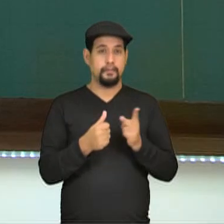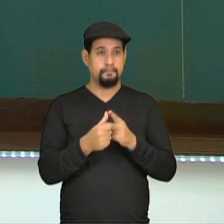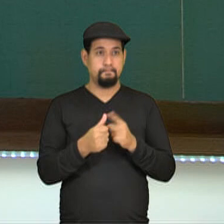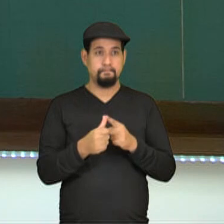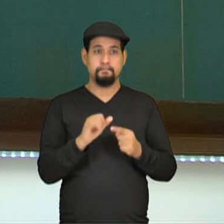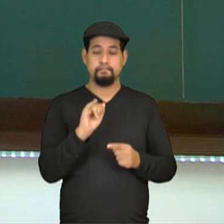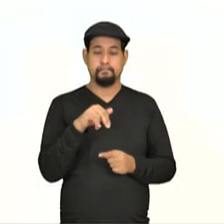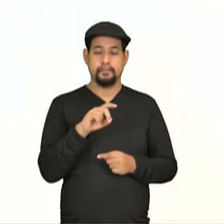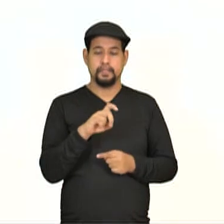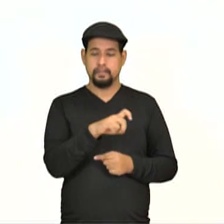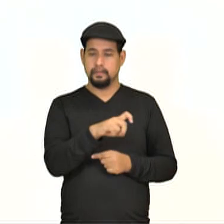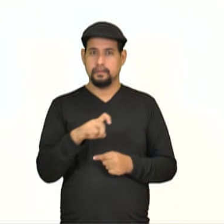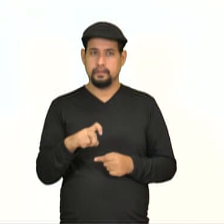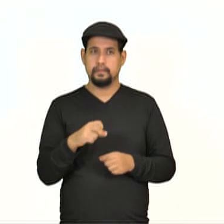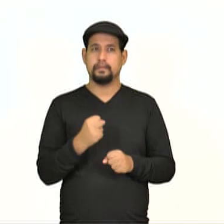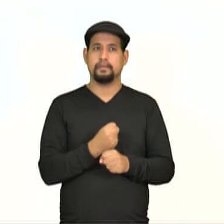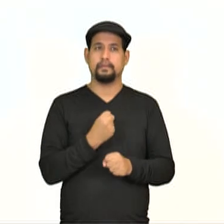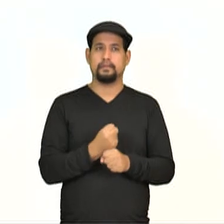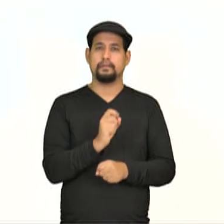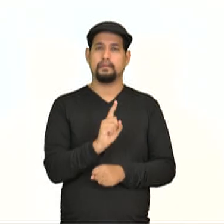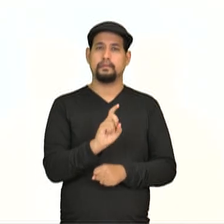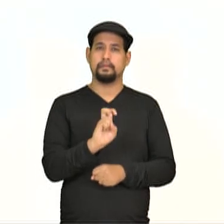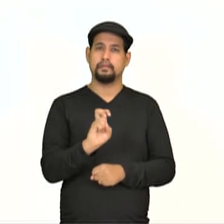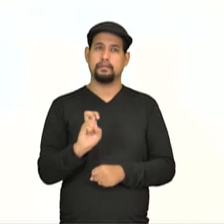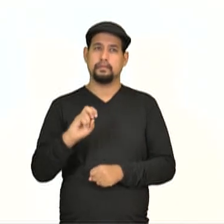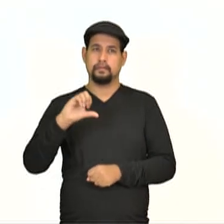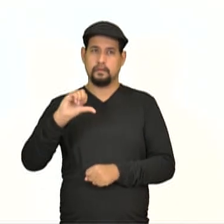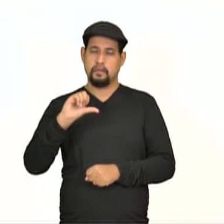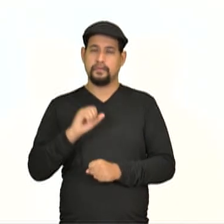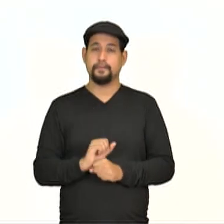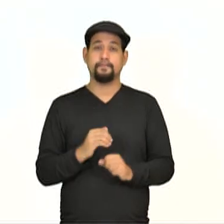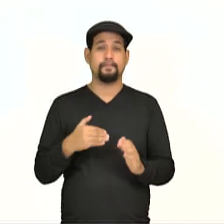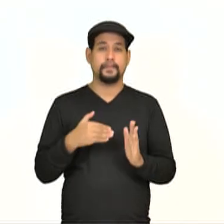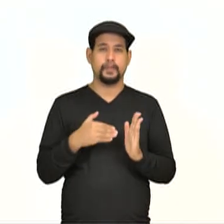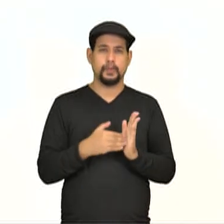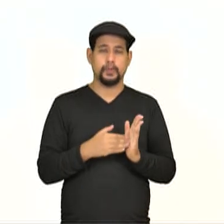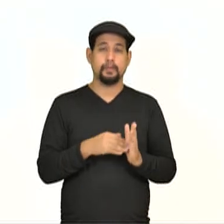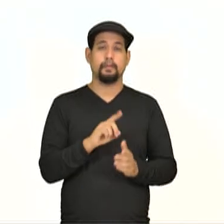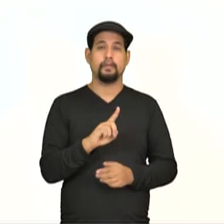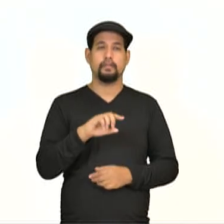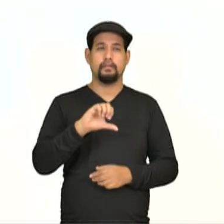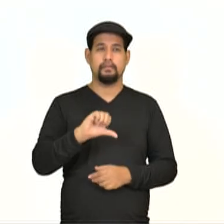do Index foi em 1559, a última edição publicada em